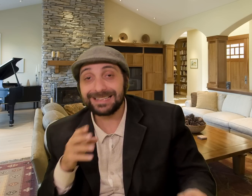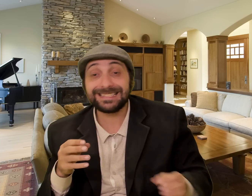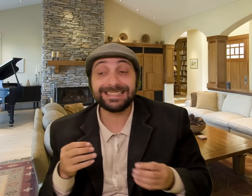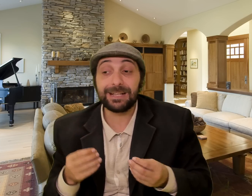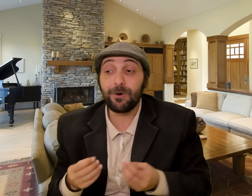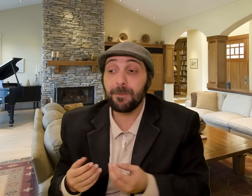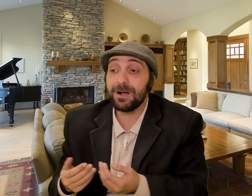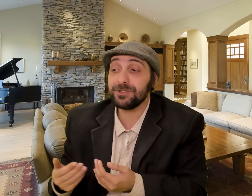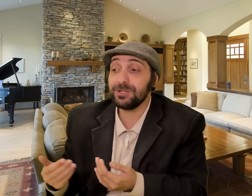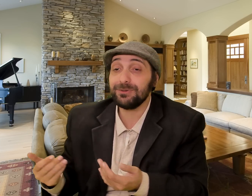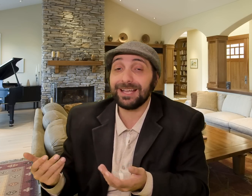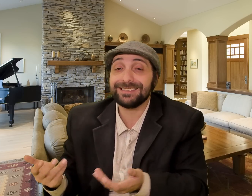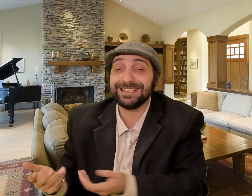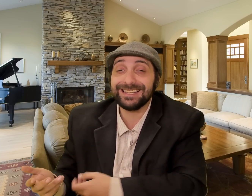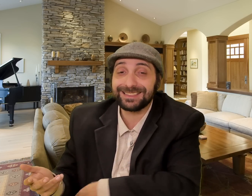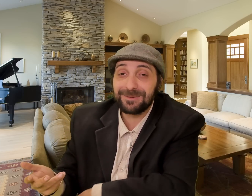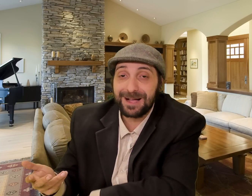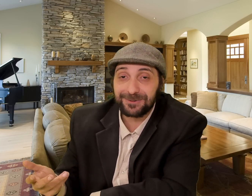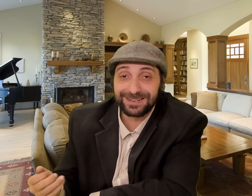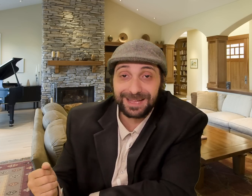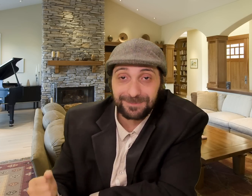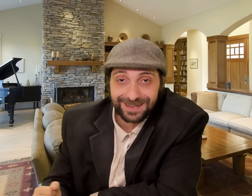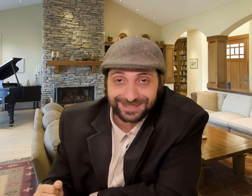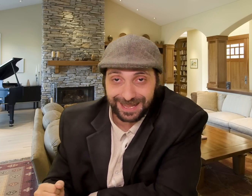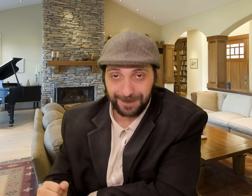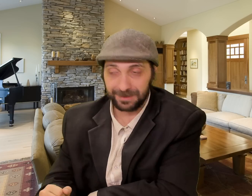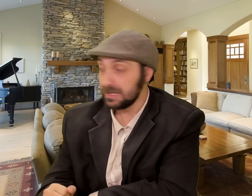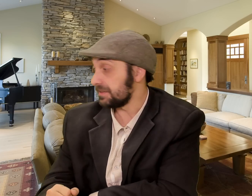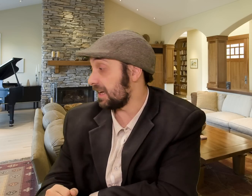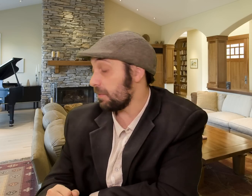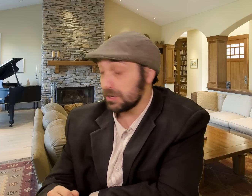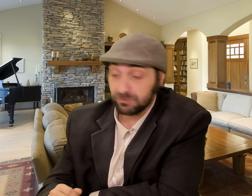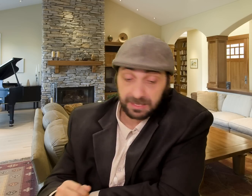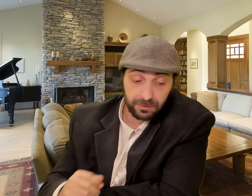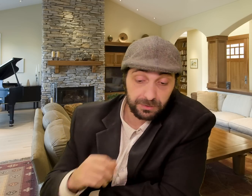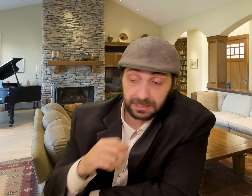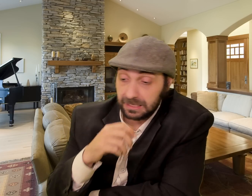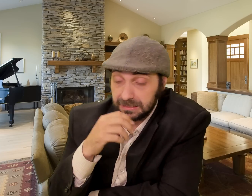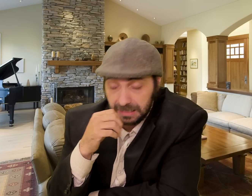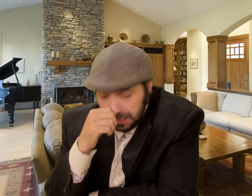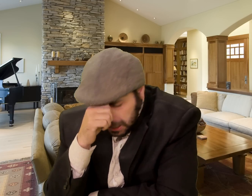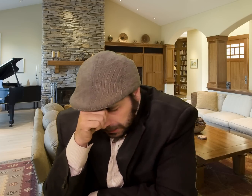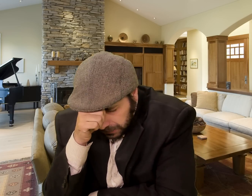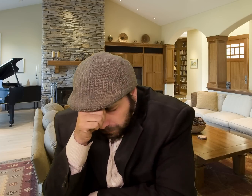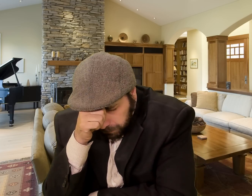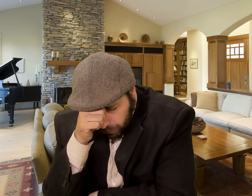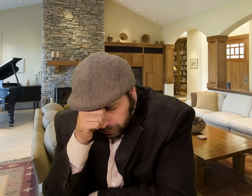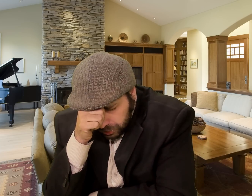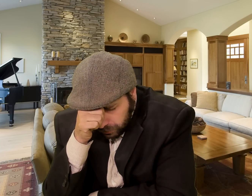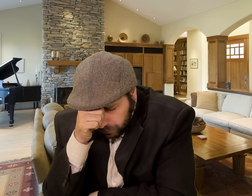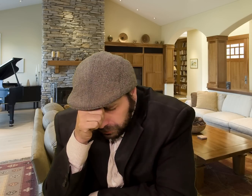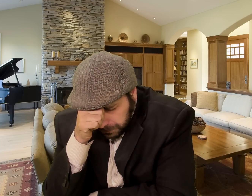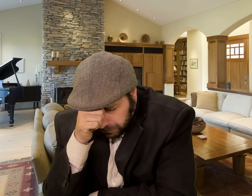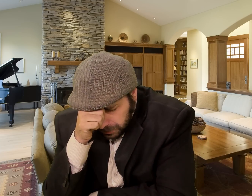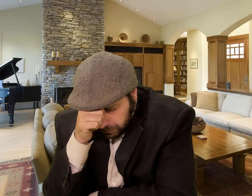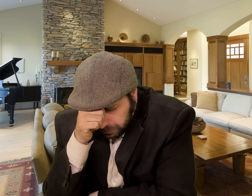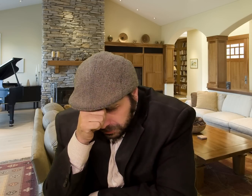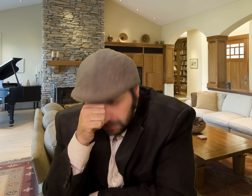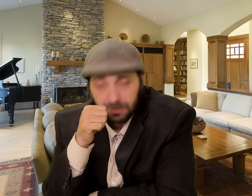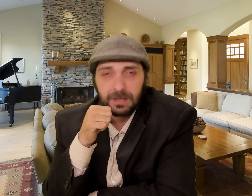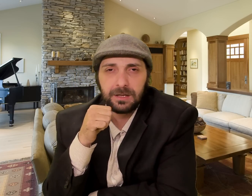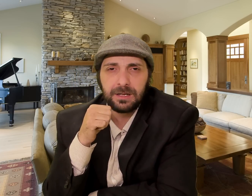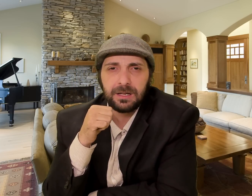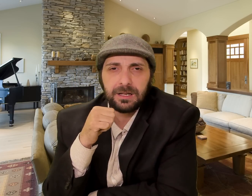demais nem os bandido quer dizer você tá marcando na mesa rapaz não mas tu é doido aquilo ali aquilo é um posto de coisa meu Deus